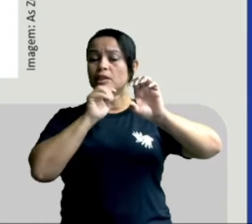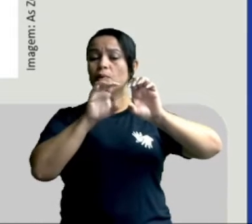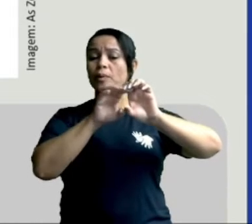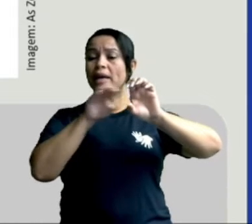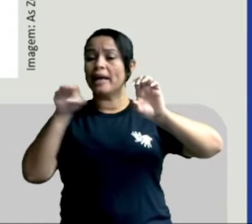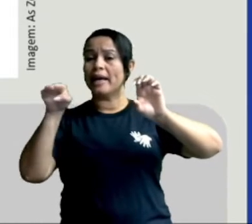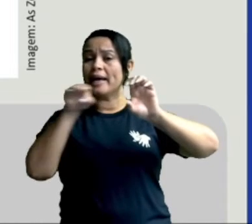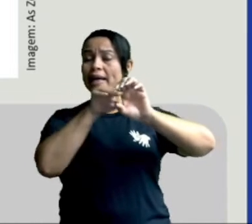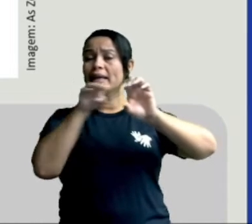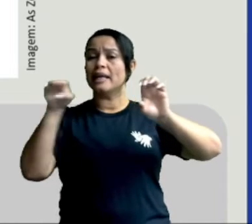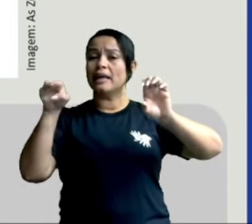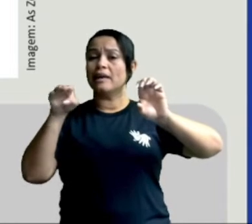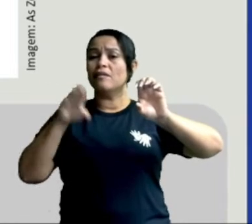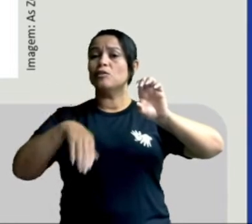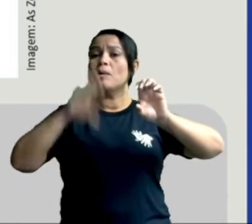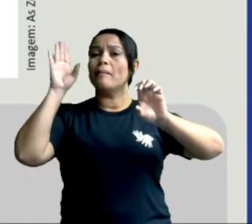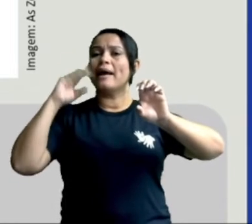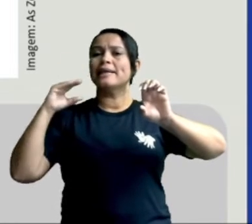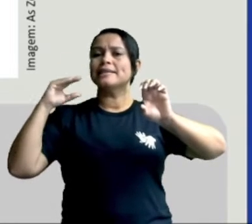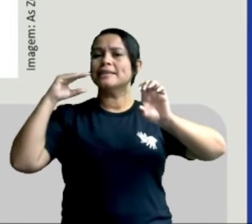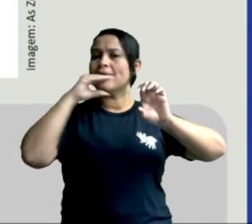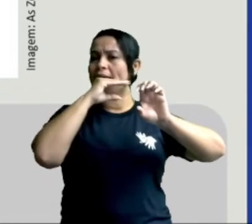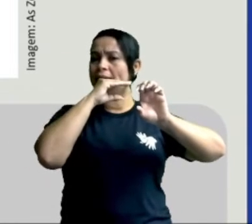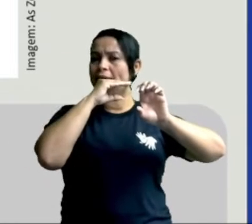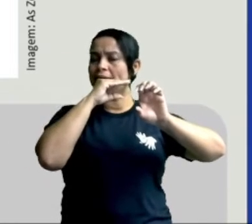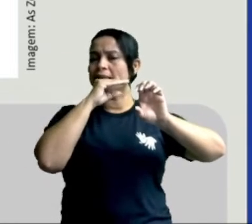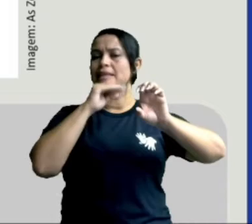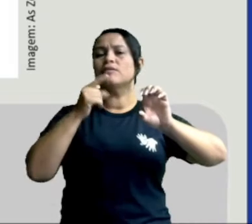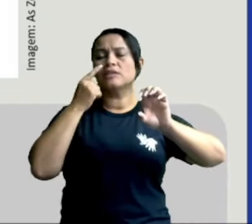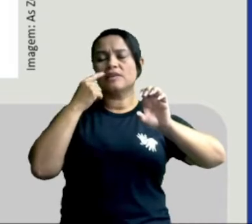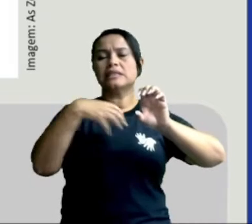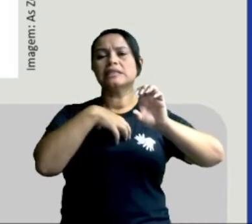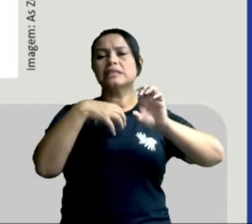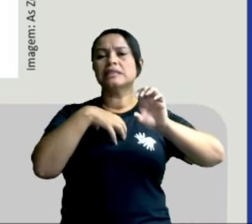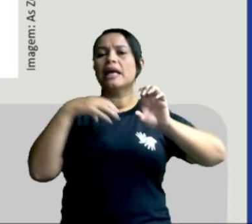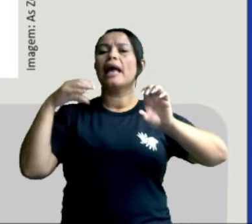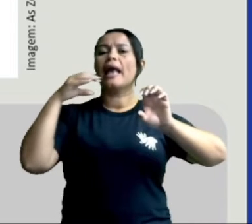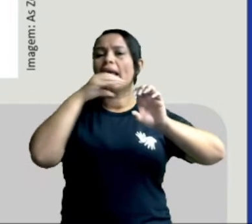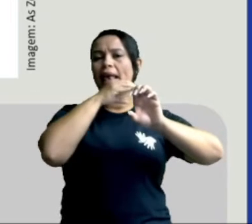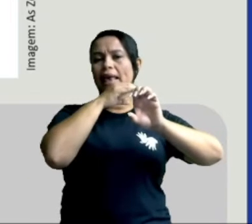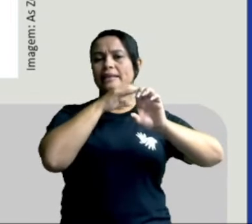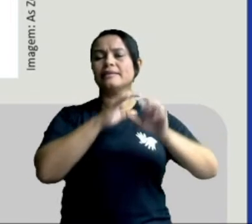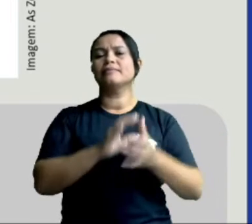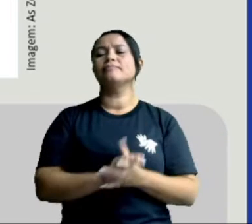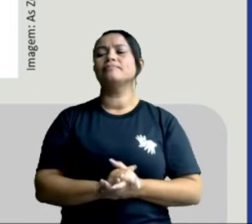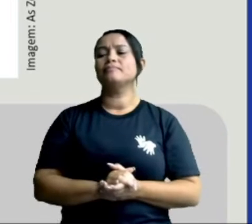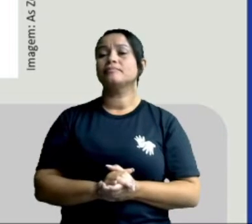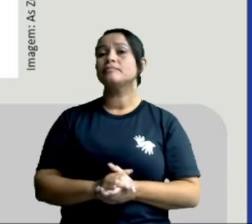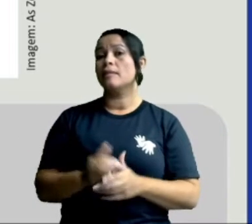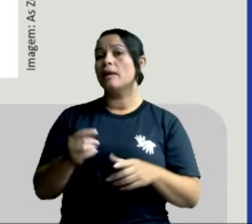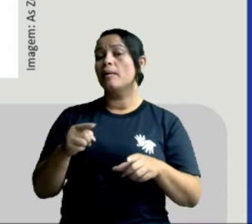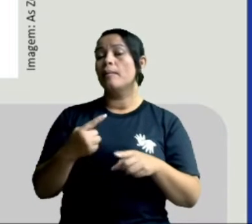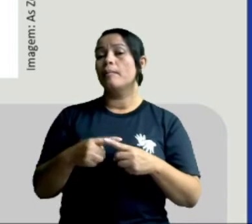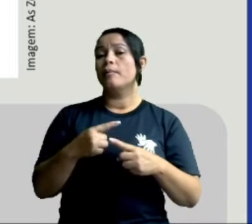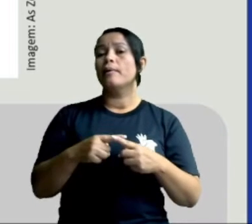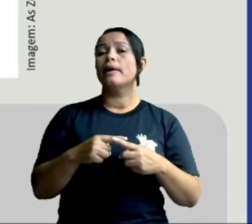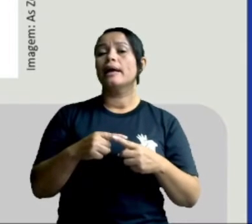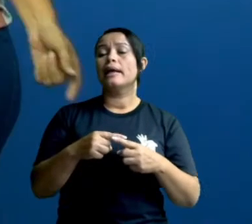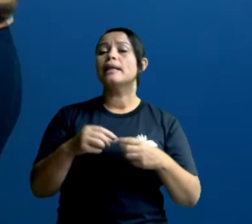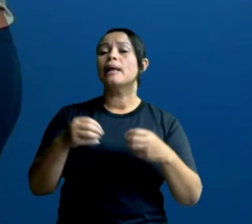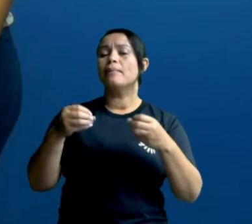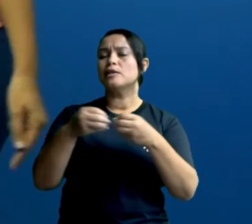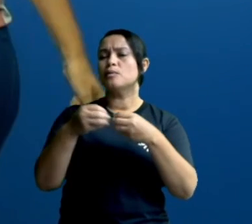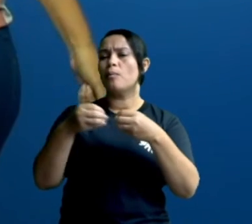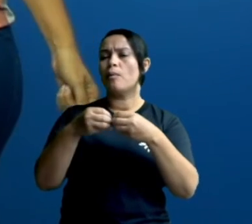medida que você vai entrando no centro chegando próximo ao Equador você vai ter climas mais quentes ela é com